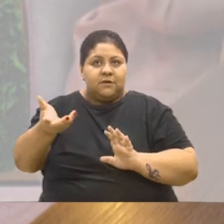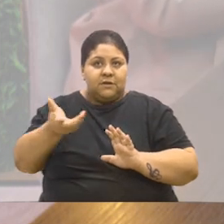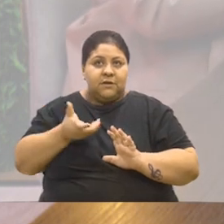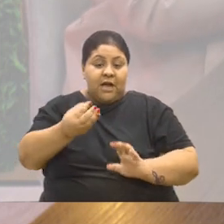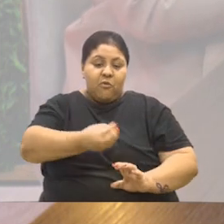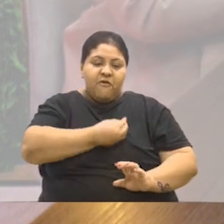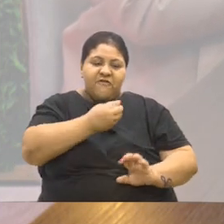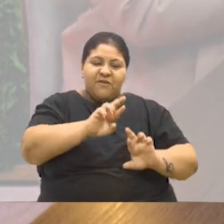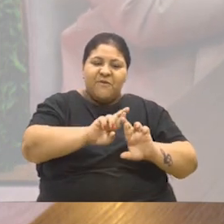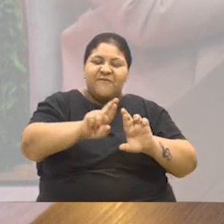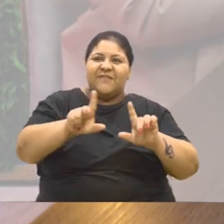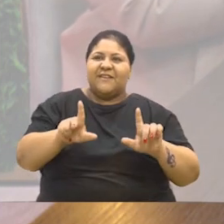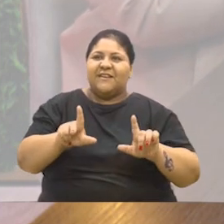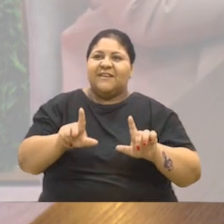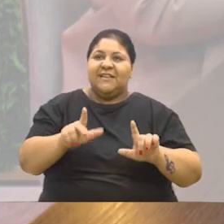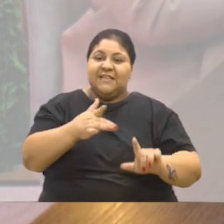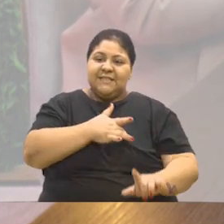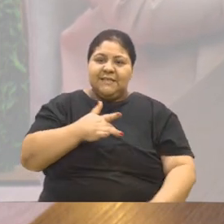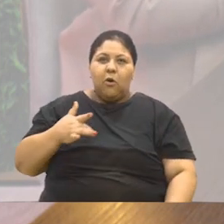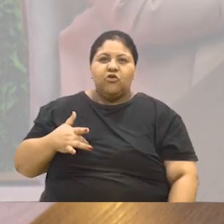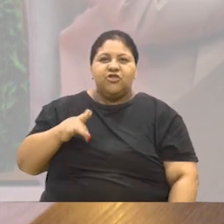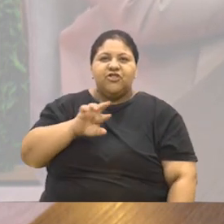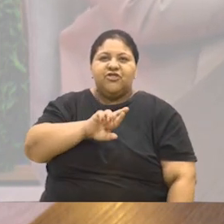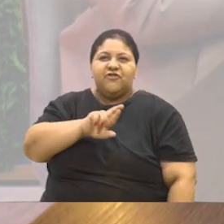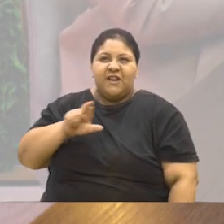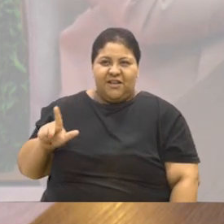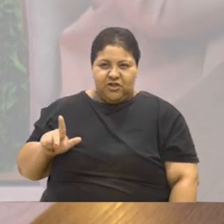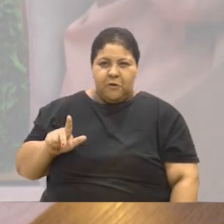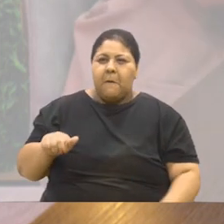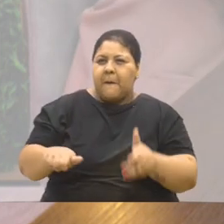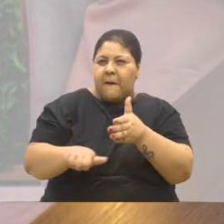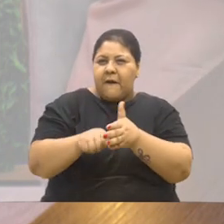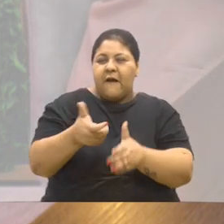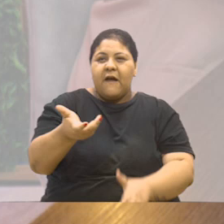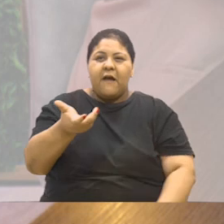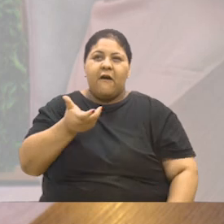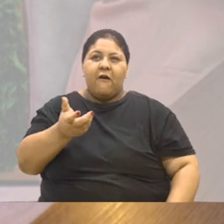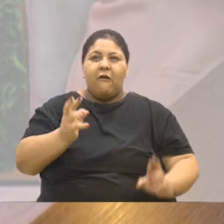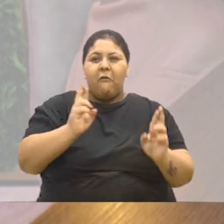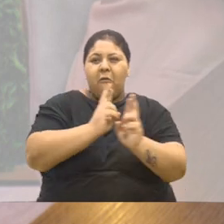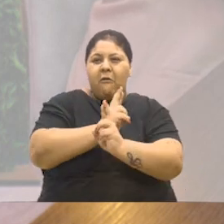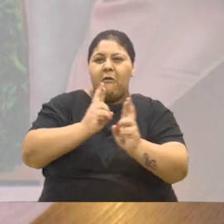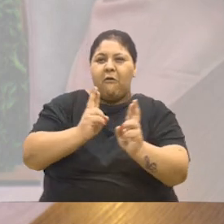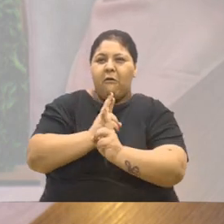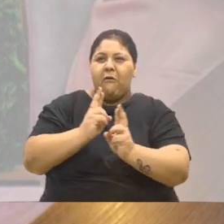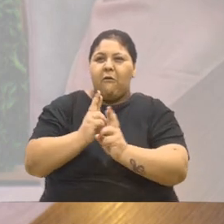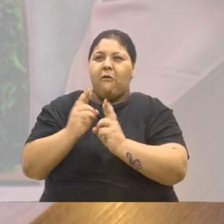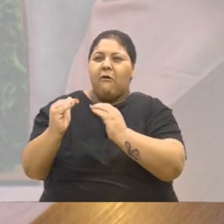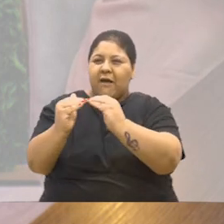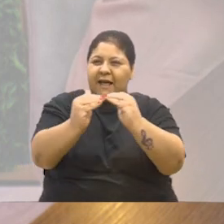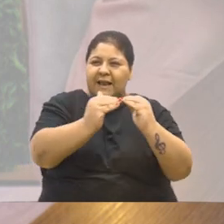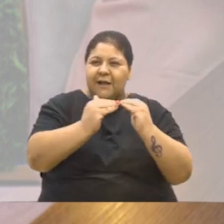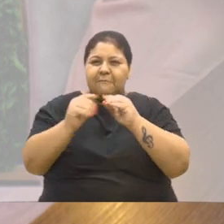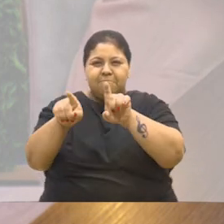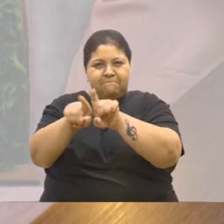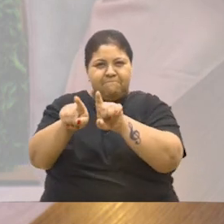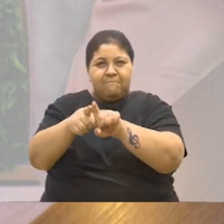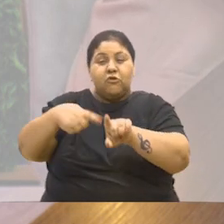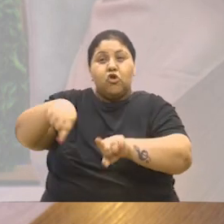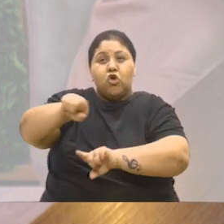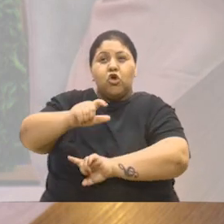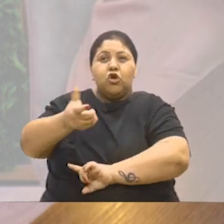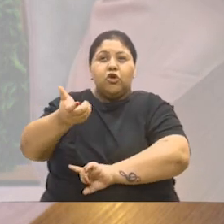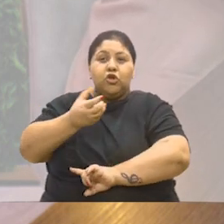gente quer saúde diferente, uma saúde mais saudável. A gente quer relacionamentos equilibrados, harmônicos. Nós queremos uma vida